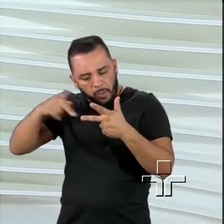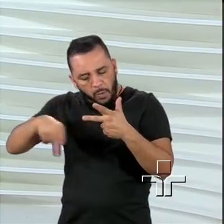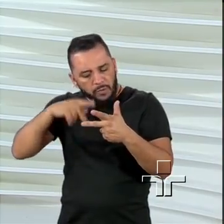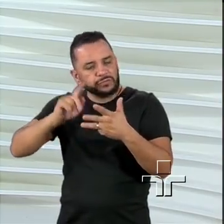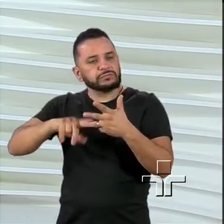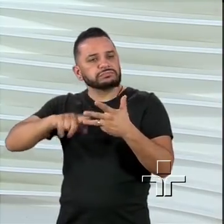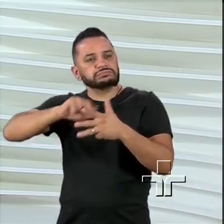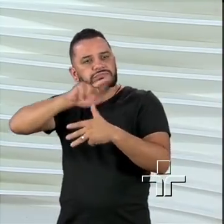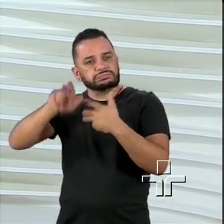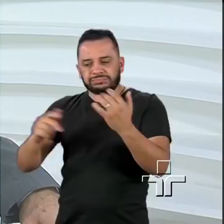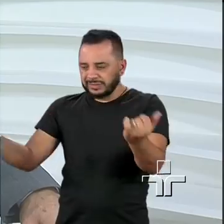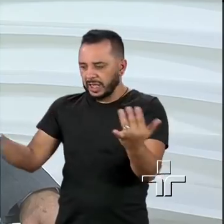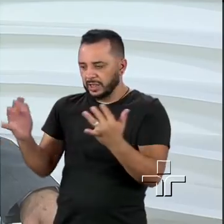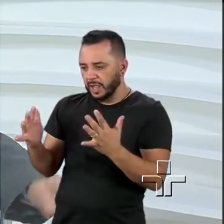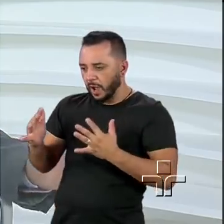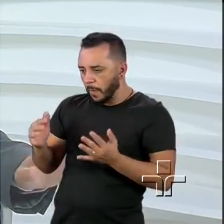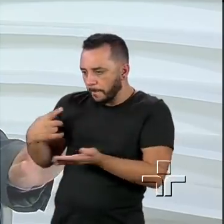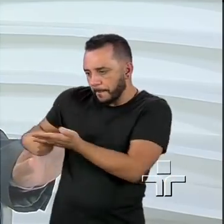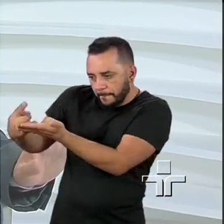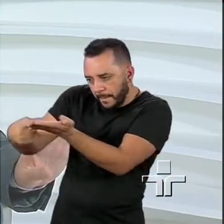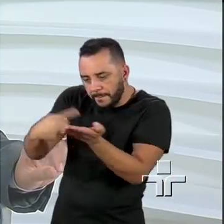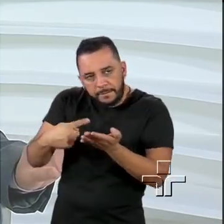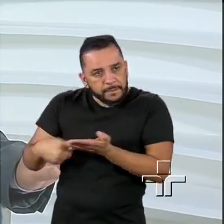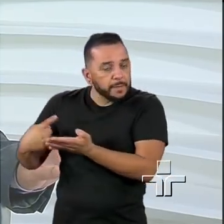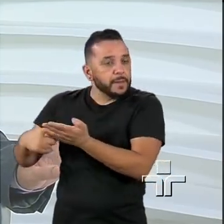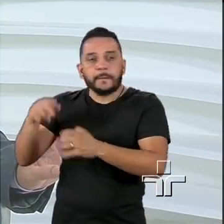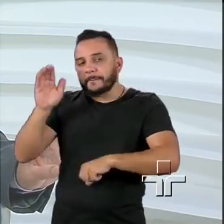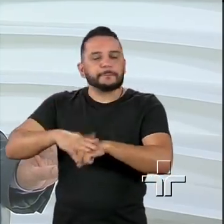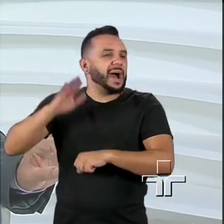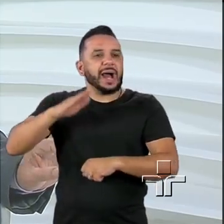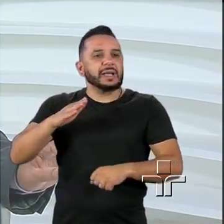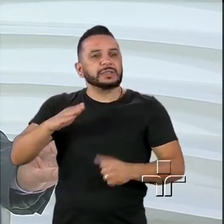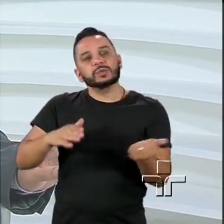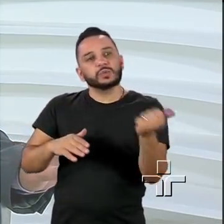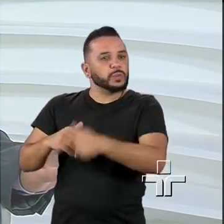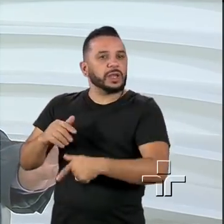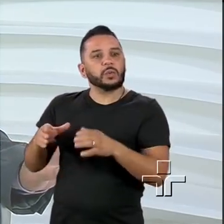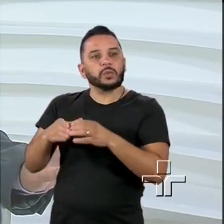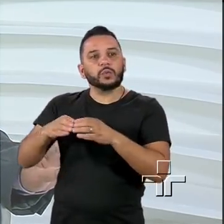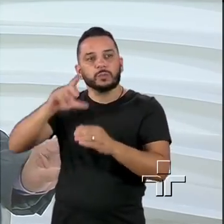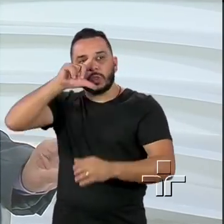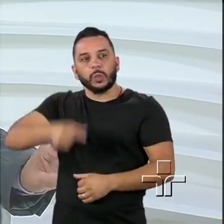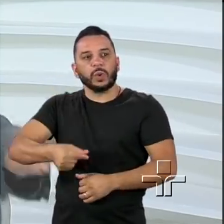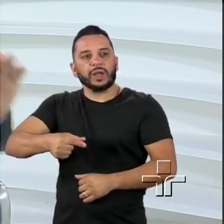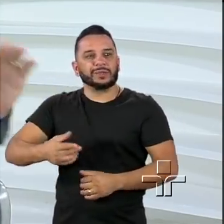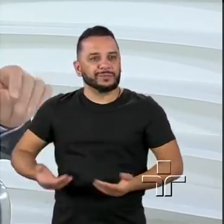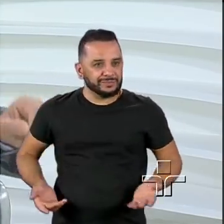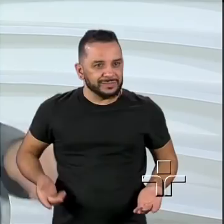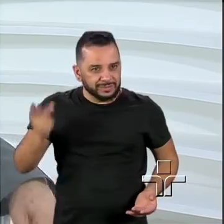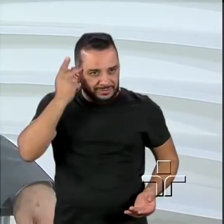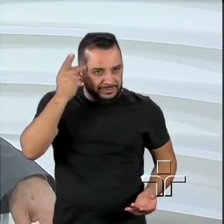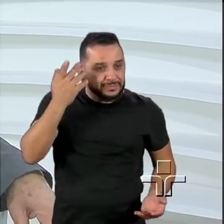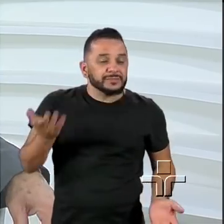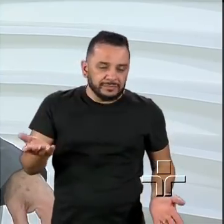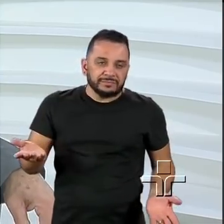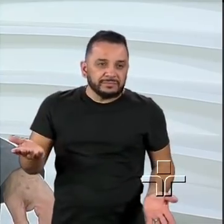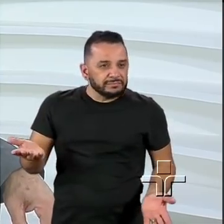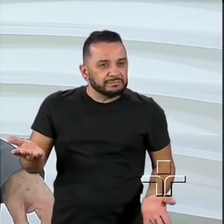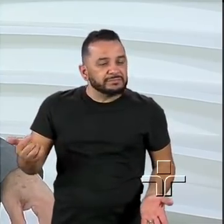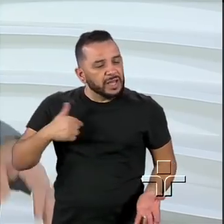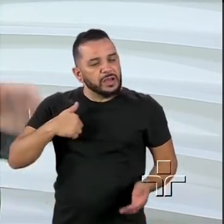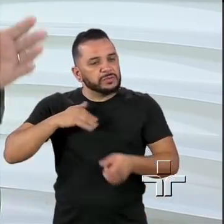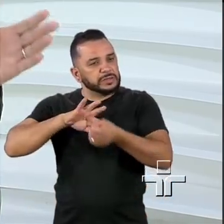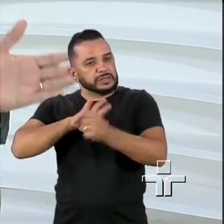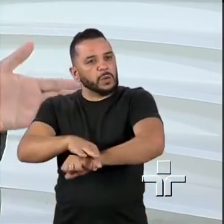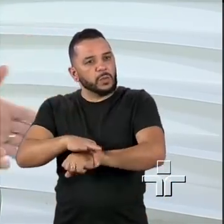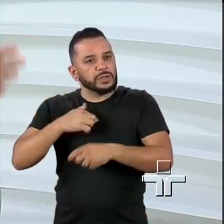geral, seguramente é possível fazer muito mais que os tucanos têm feito no estado de São Paulo. Esse é o ponto. Eu tenho segurança do que estou falando e tenho